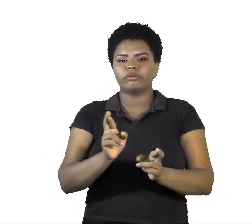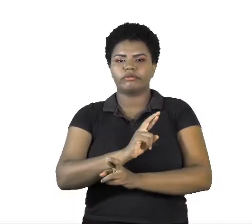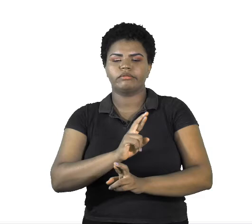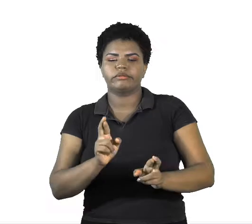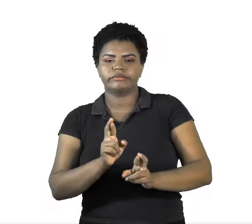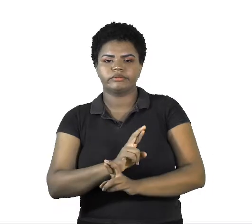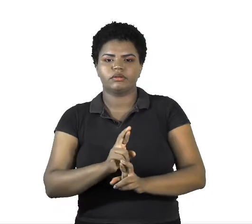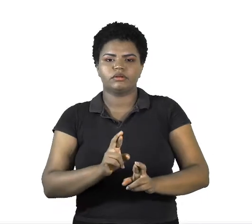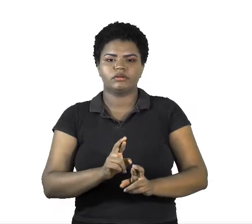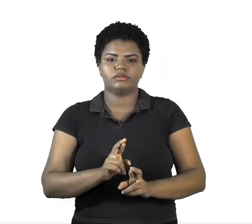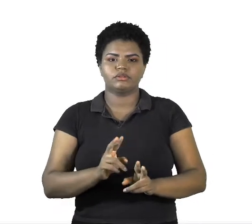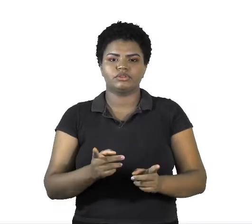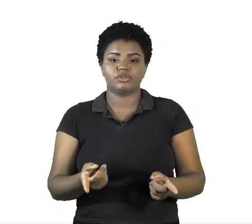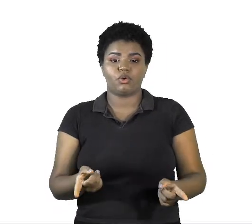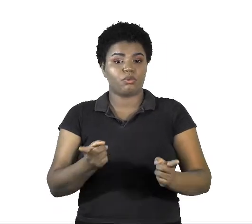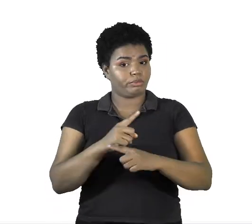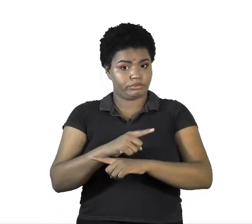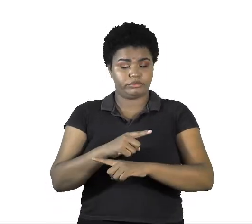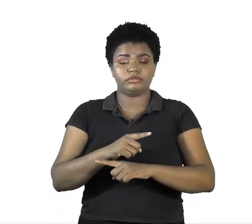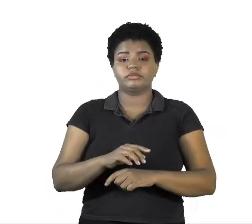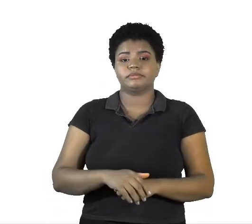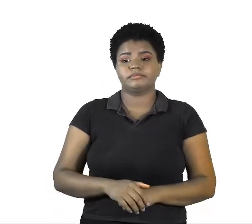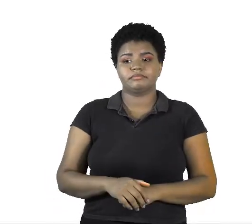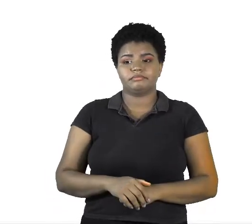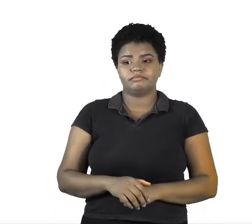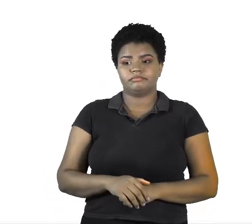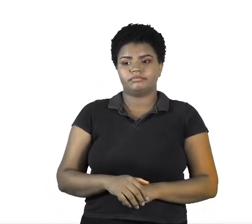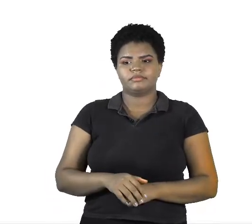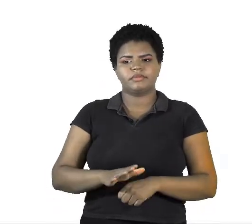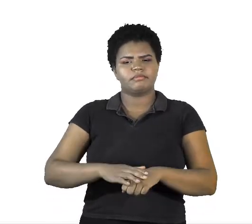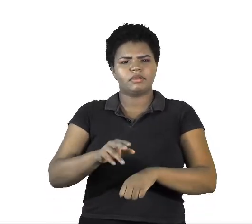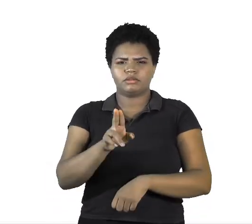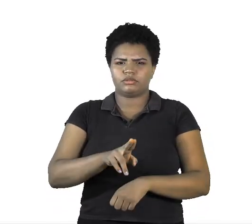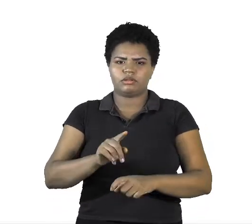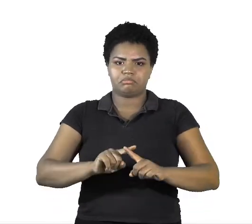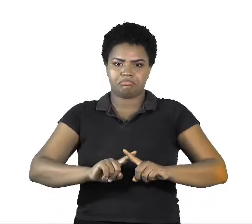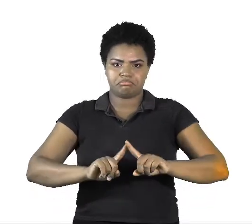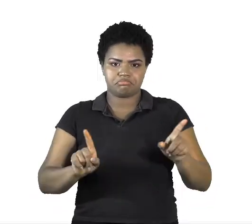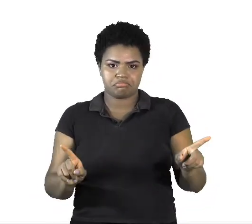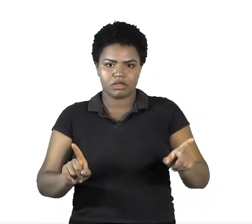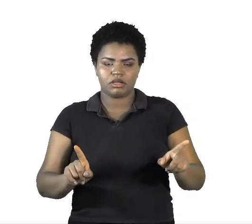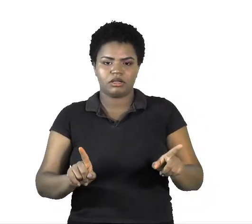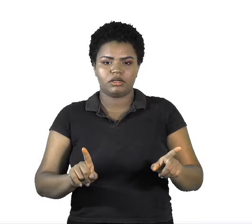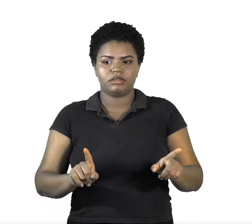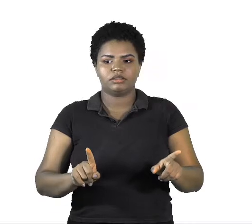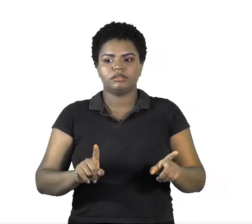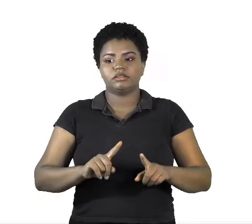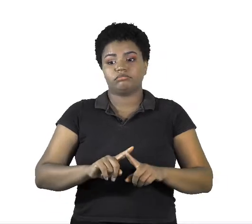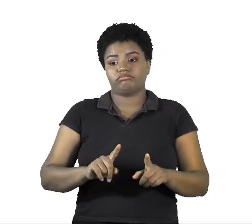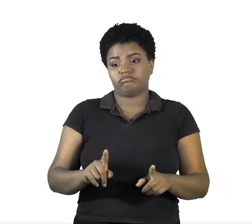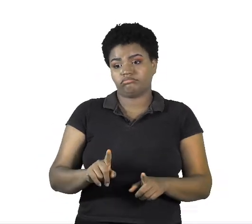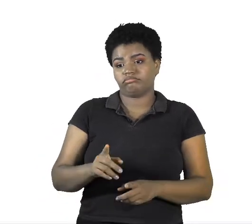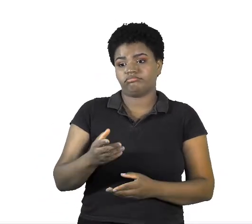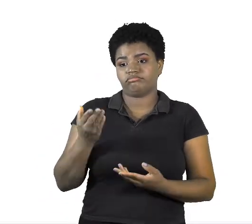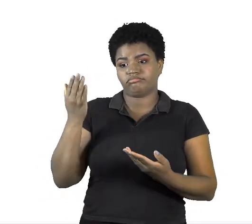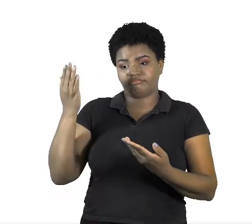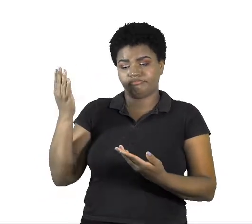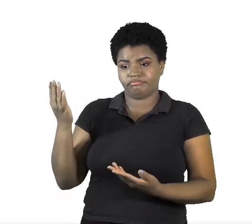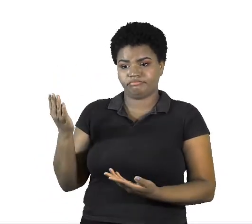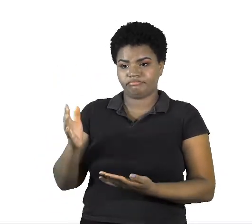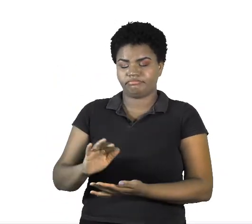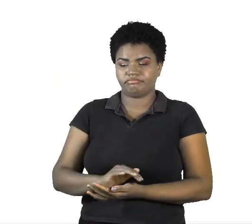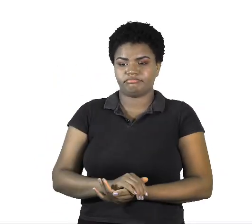relação de oposição. A mais utilizada aí é o mas, contudo, no entanto,